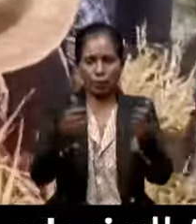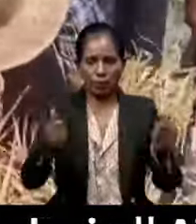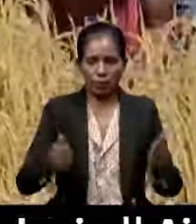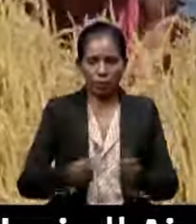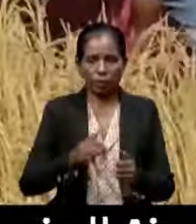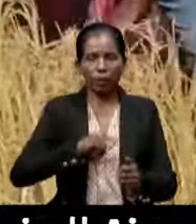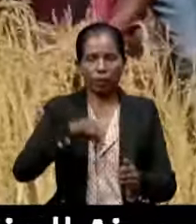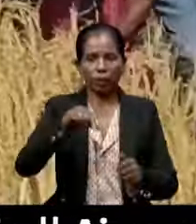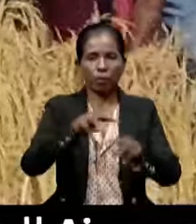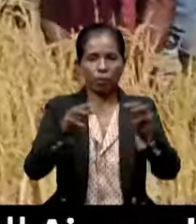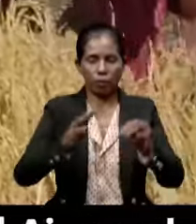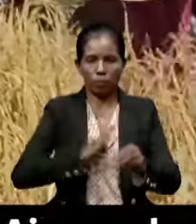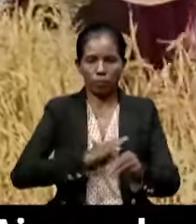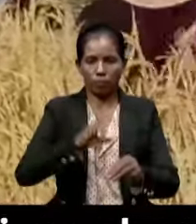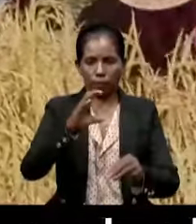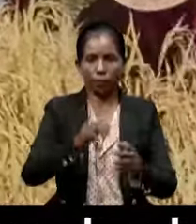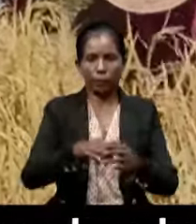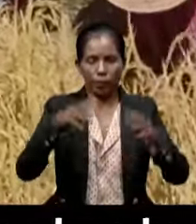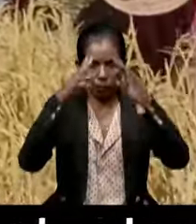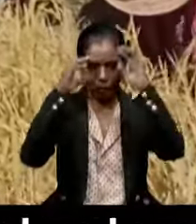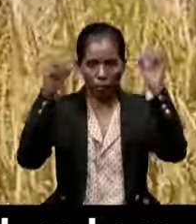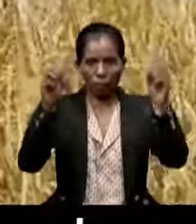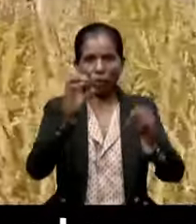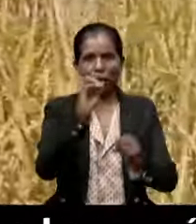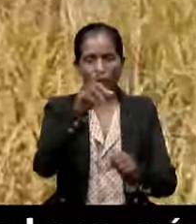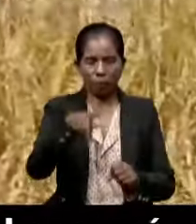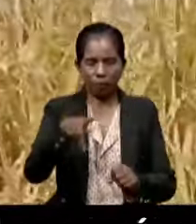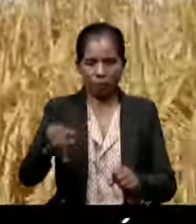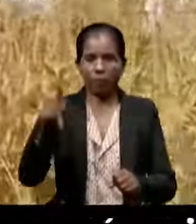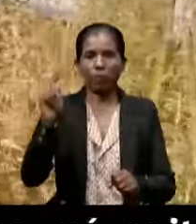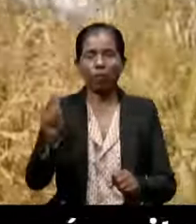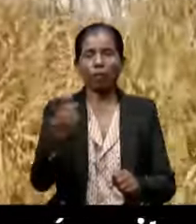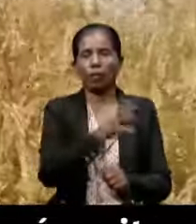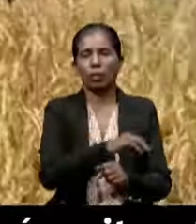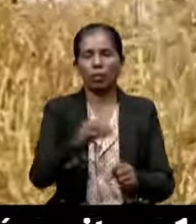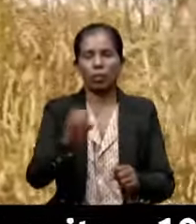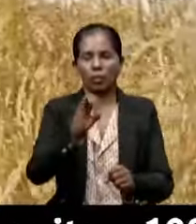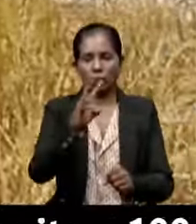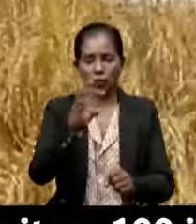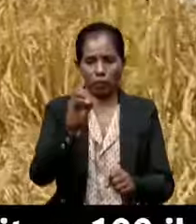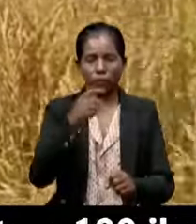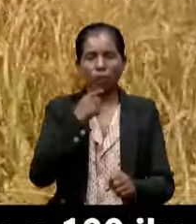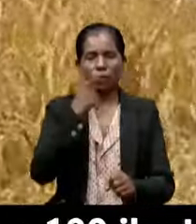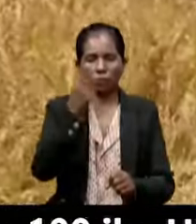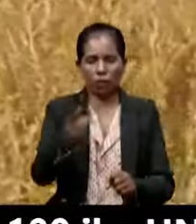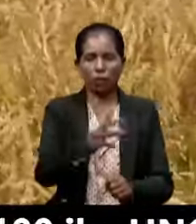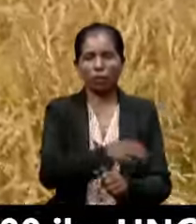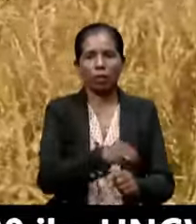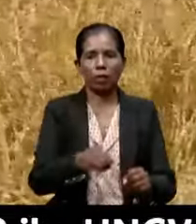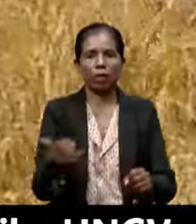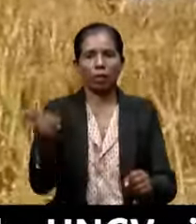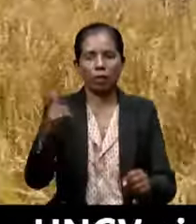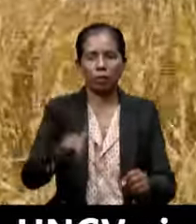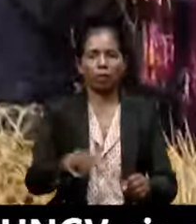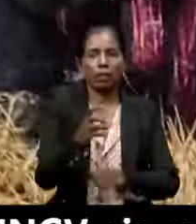que ele cai município Baucau. Presidente Organização Popular Trabalhador Timorense Ivo de Jesus Siqueira Hateten, durante